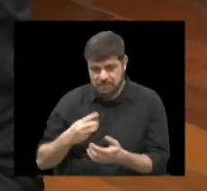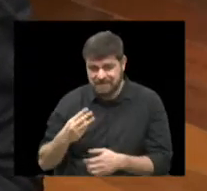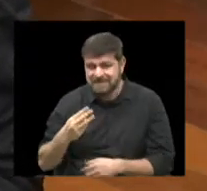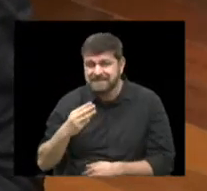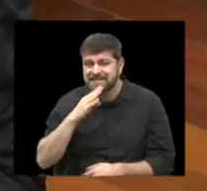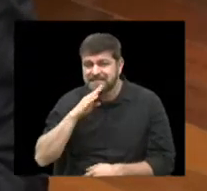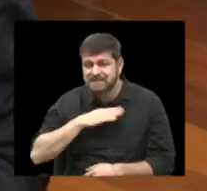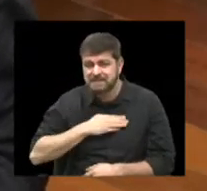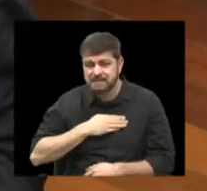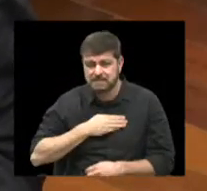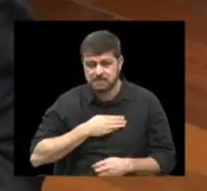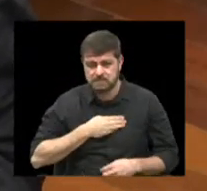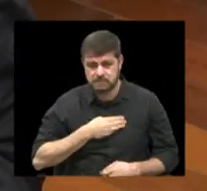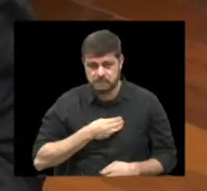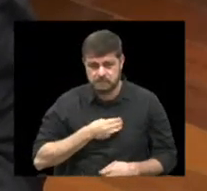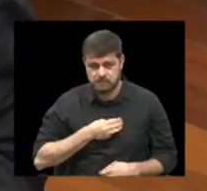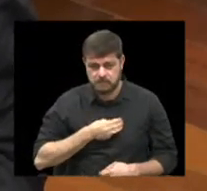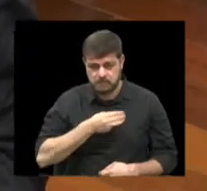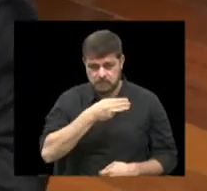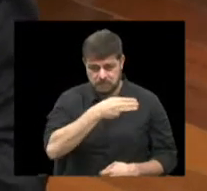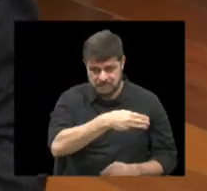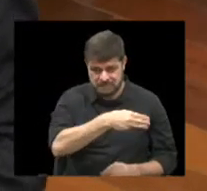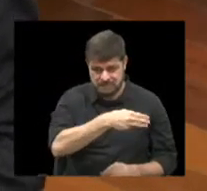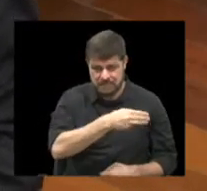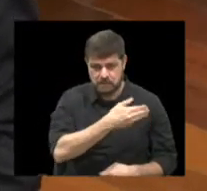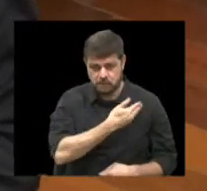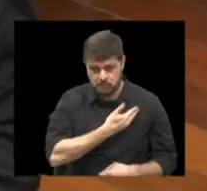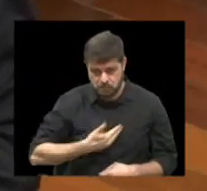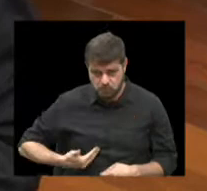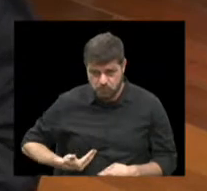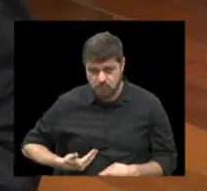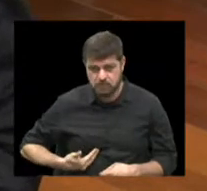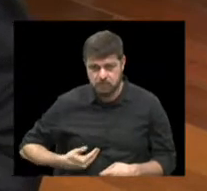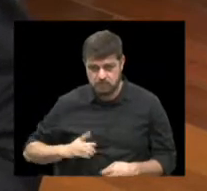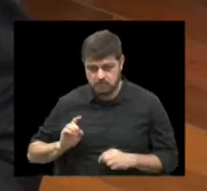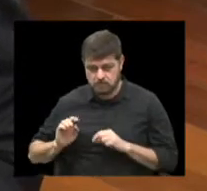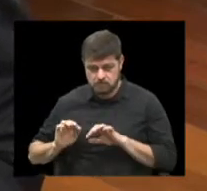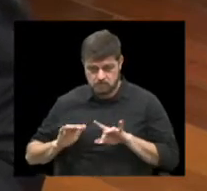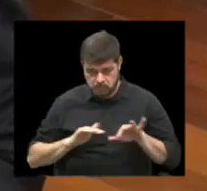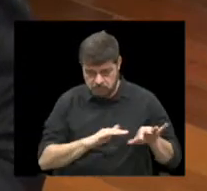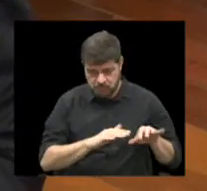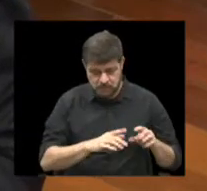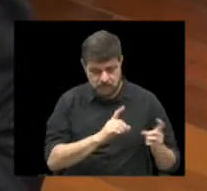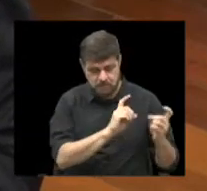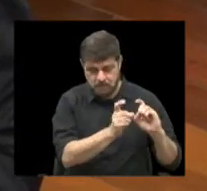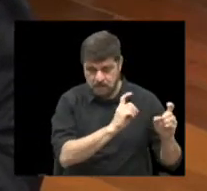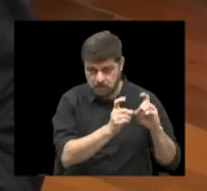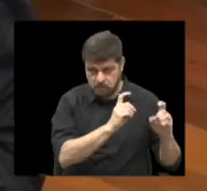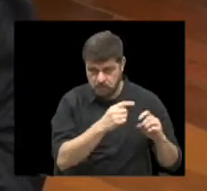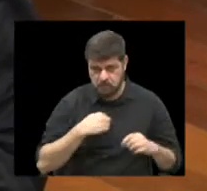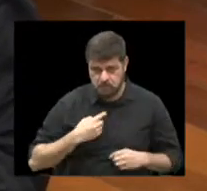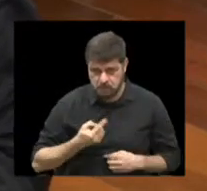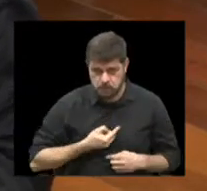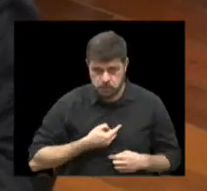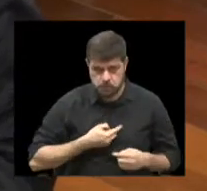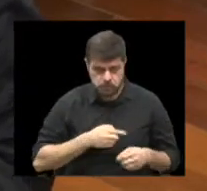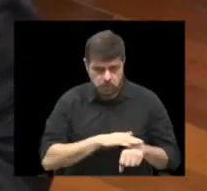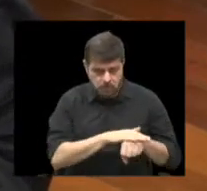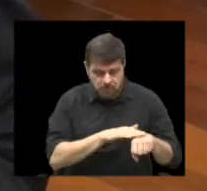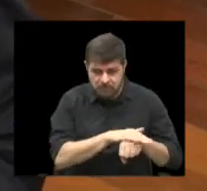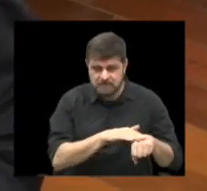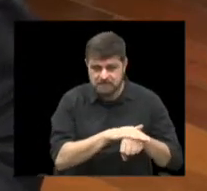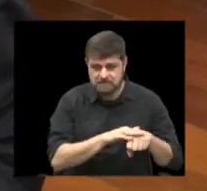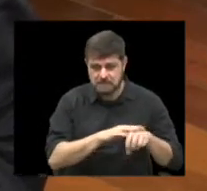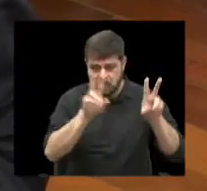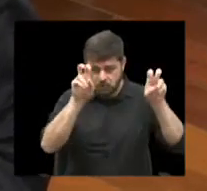Ministério Público com o doutor Cobori para tratarmos do PL 1617, que é o assunto